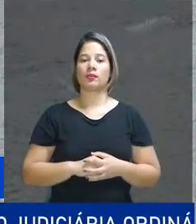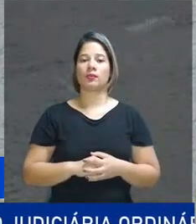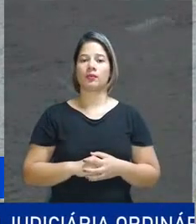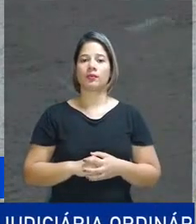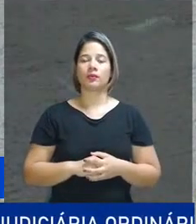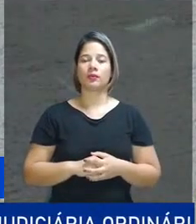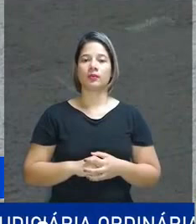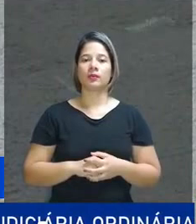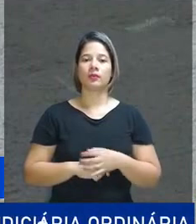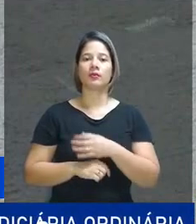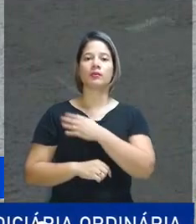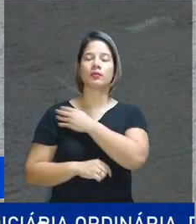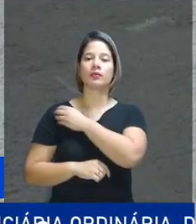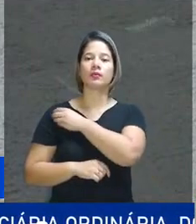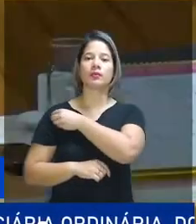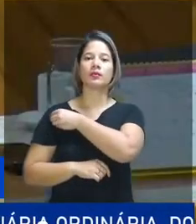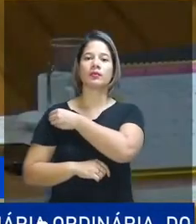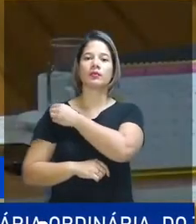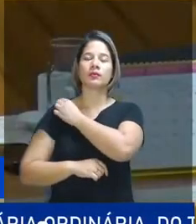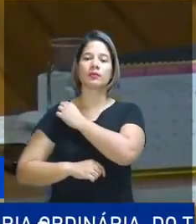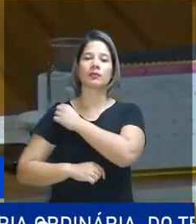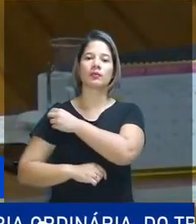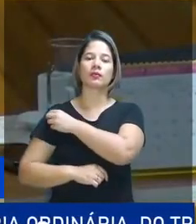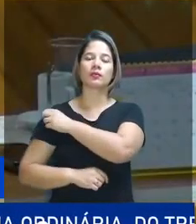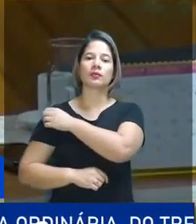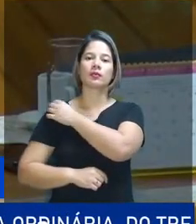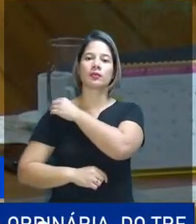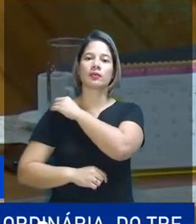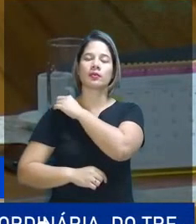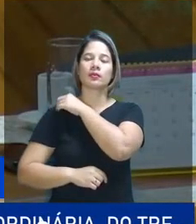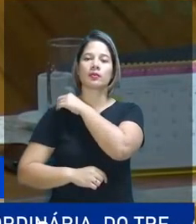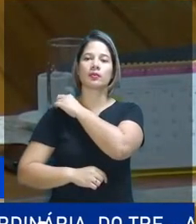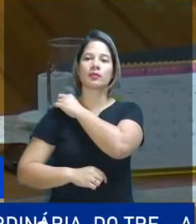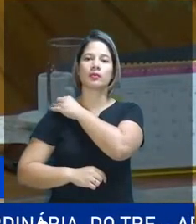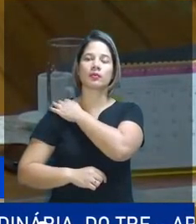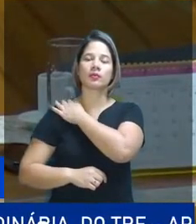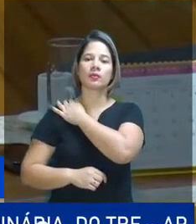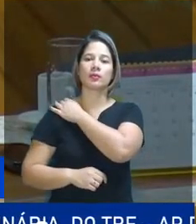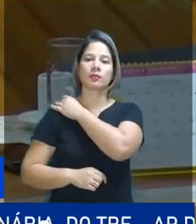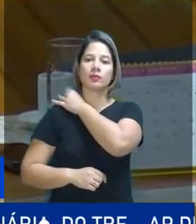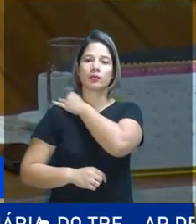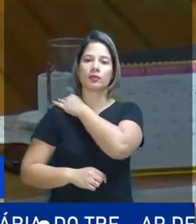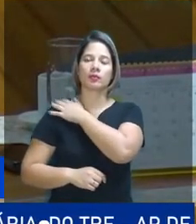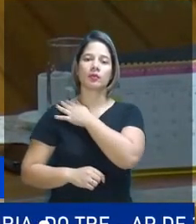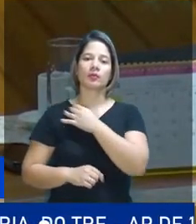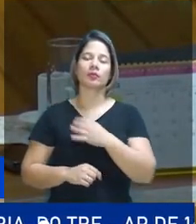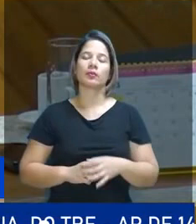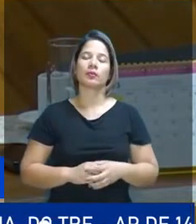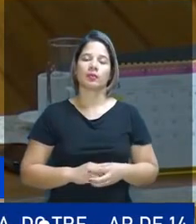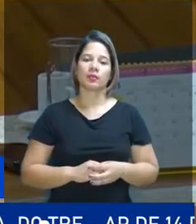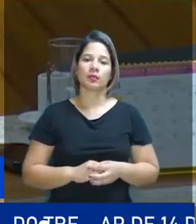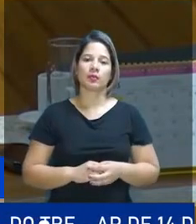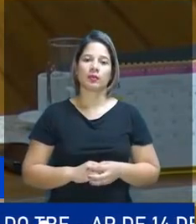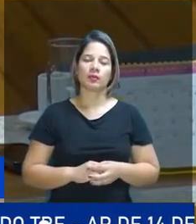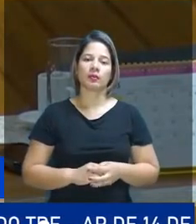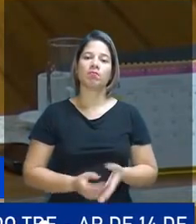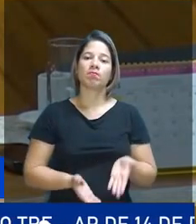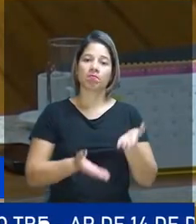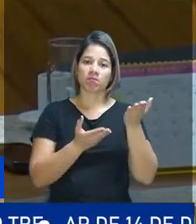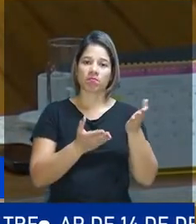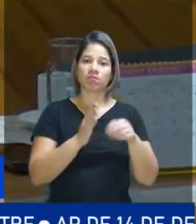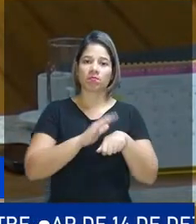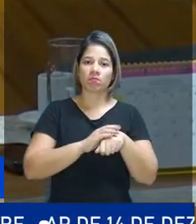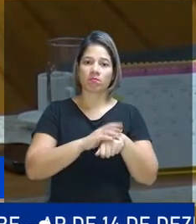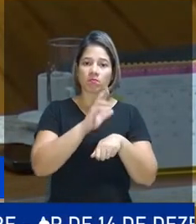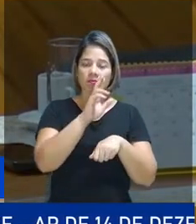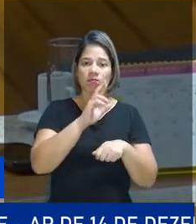palavra. Presidente, eminentes pares, senhora procuradora, mais uma vez, eminentes advogados. Foco no juiz de direito, Paulo